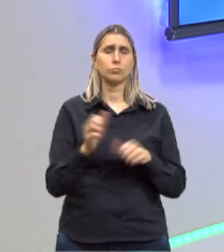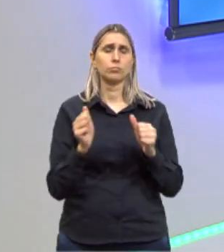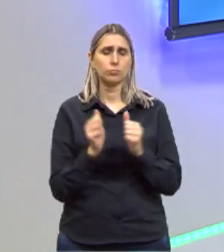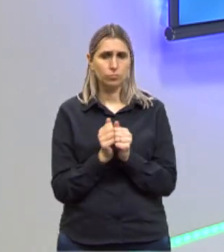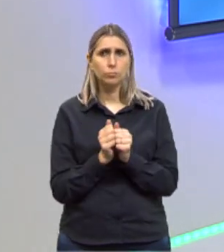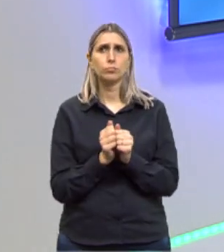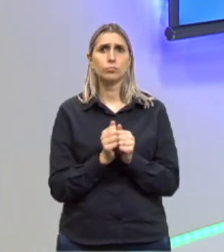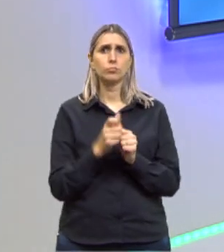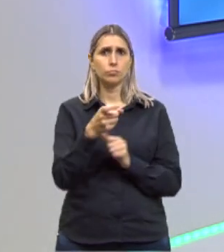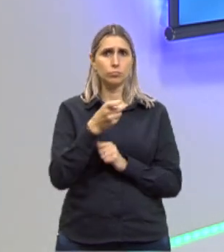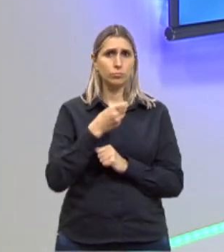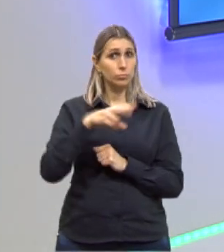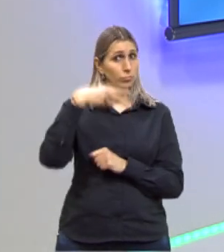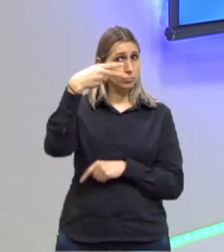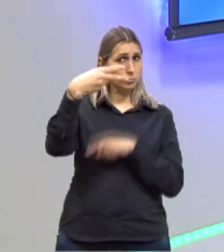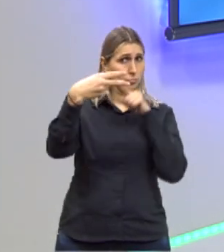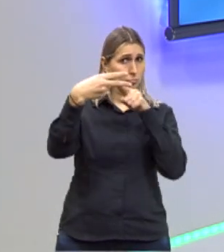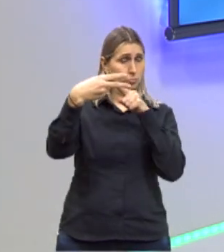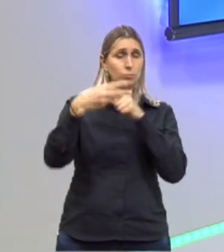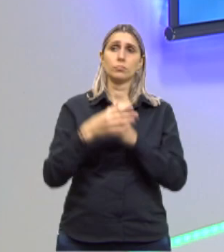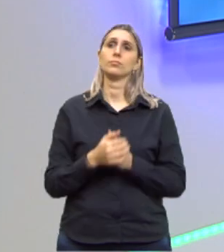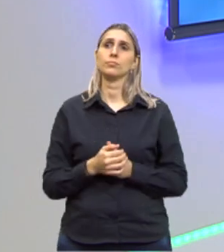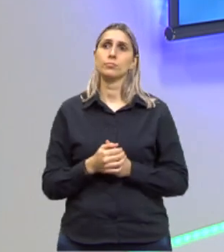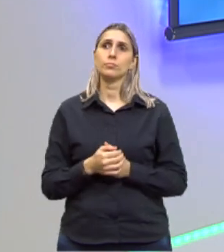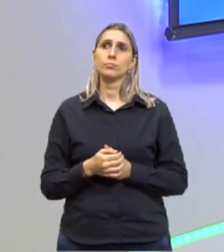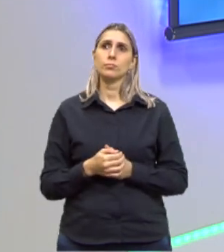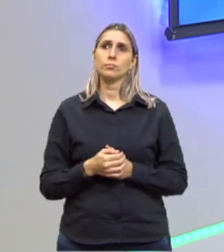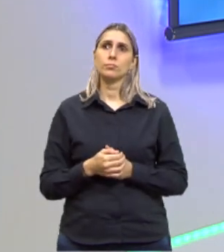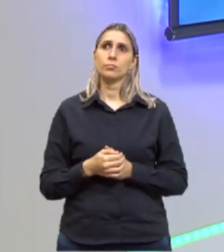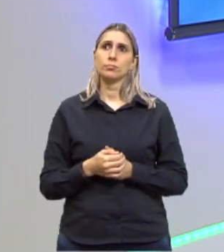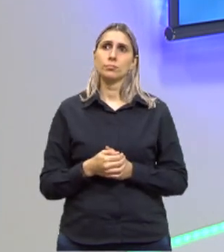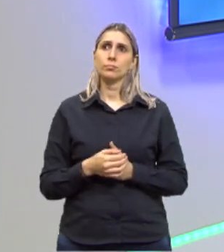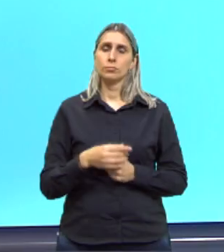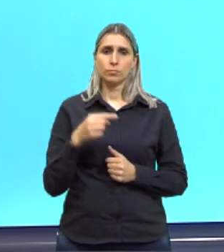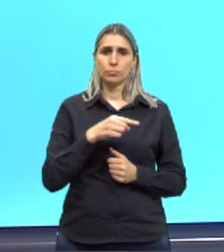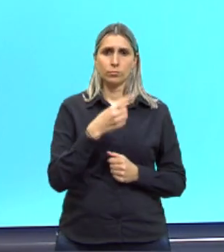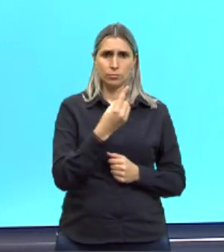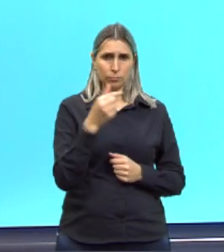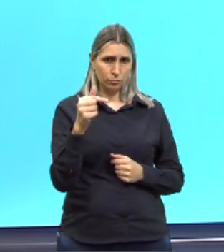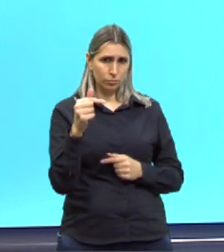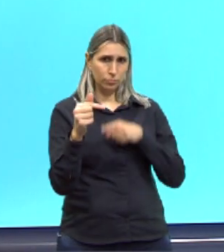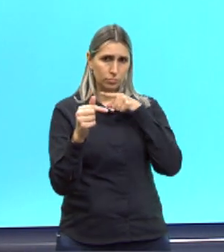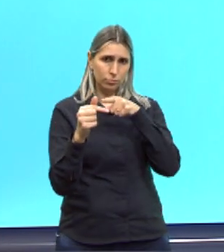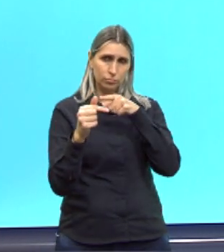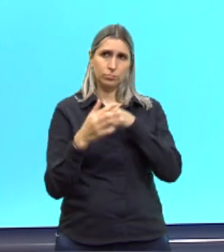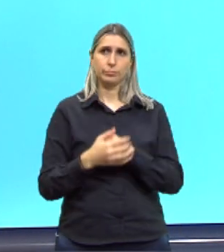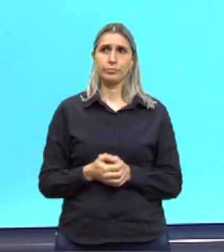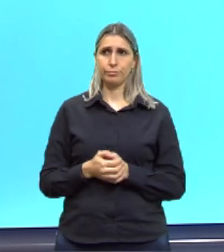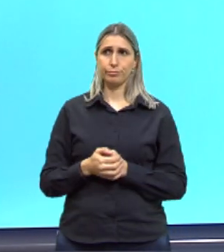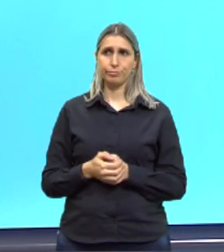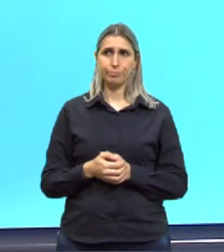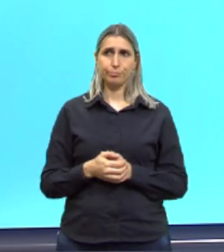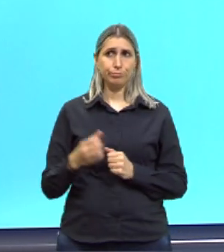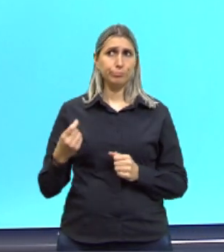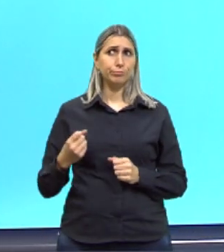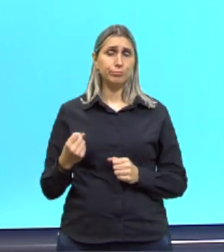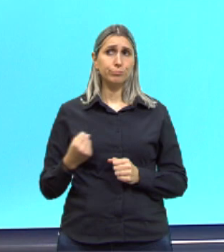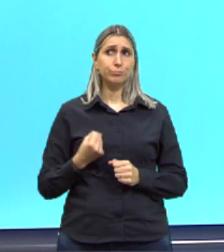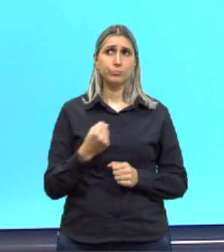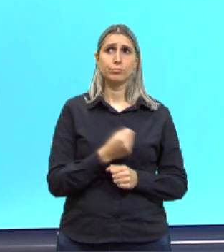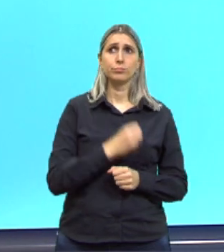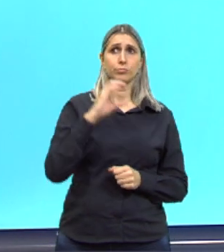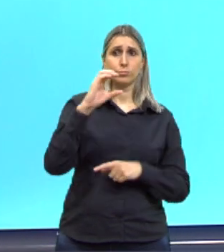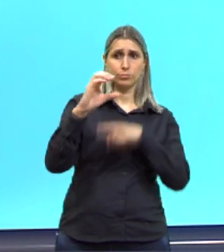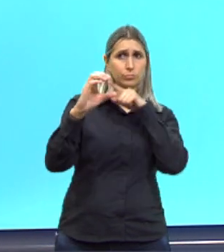que acompanha o x ao quadrado, que é o menos 17. Quem é o